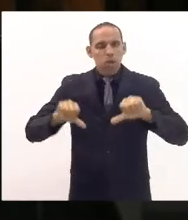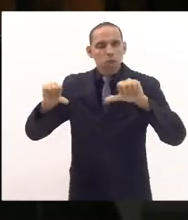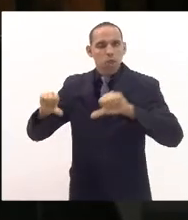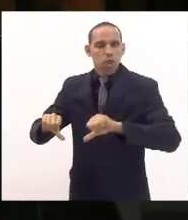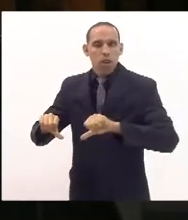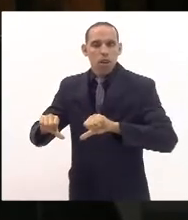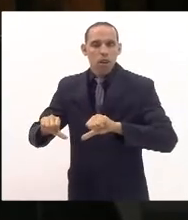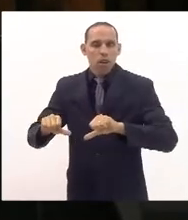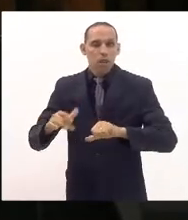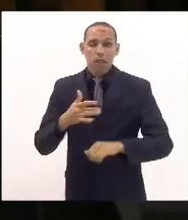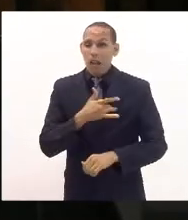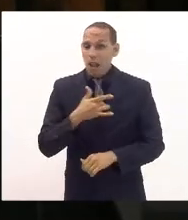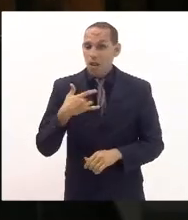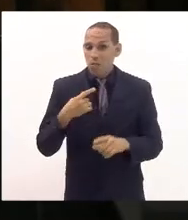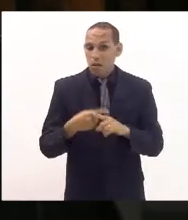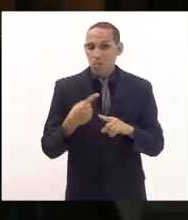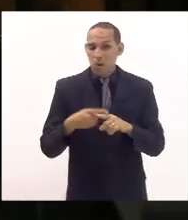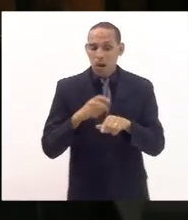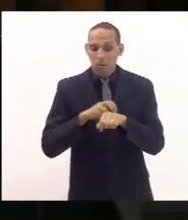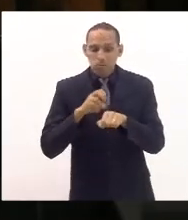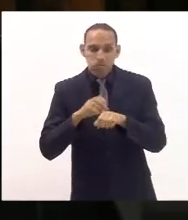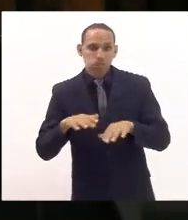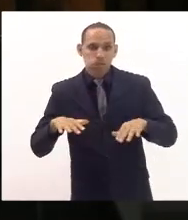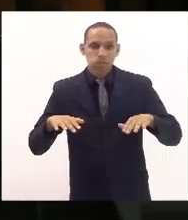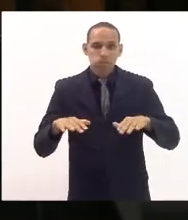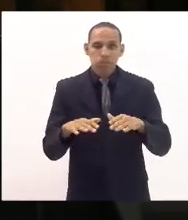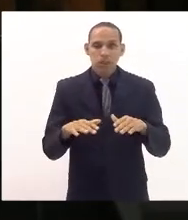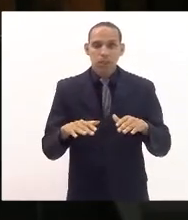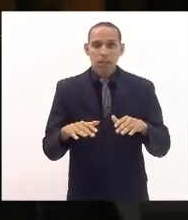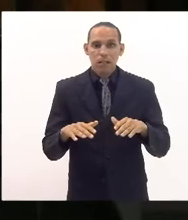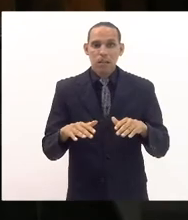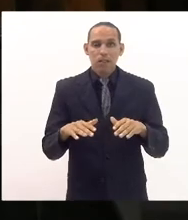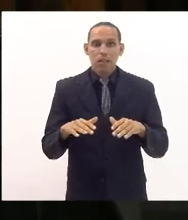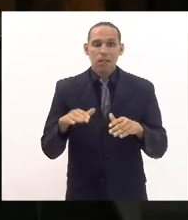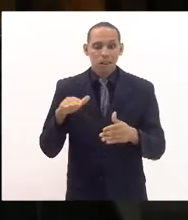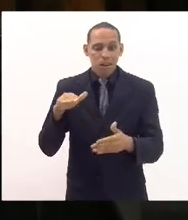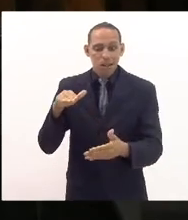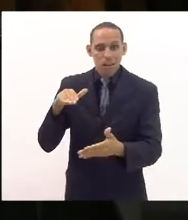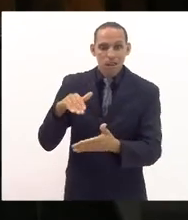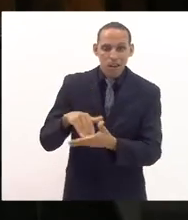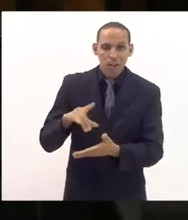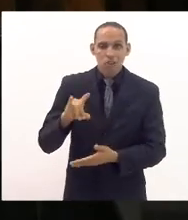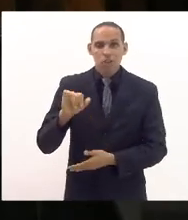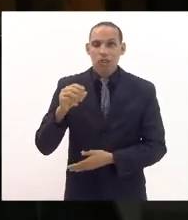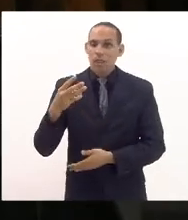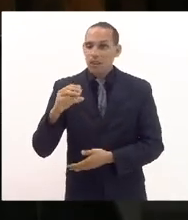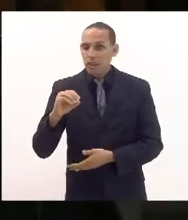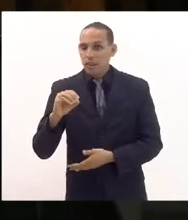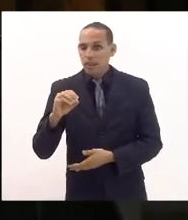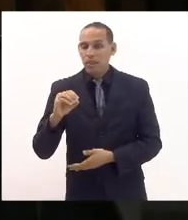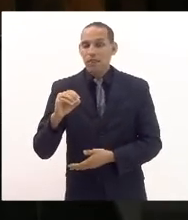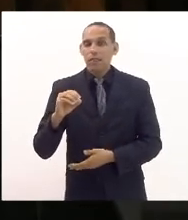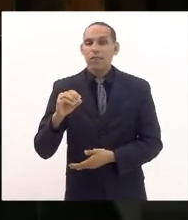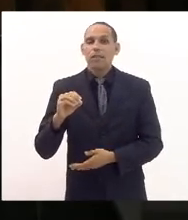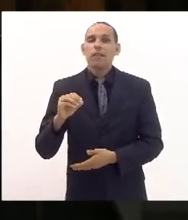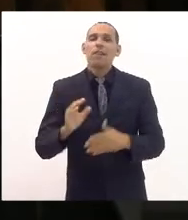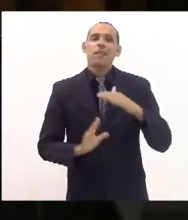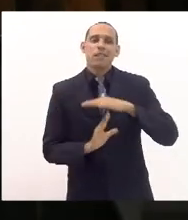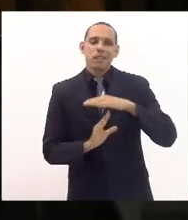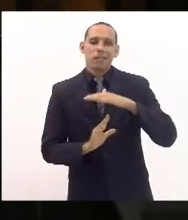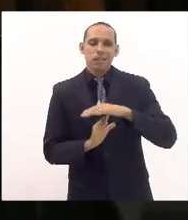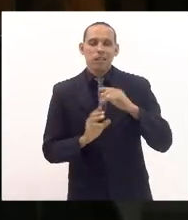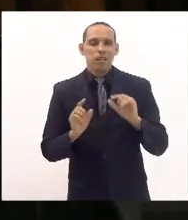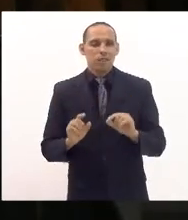da Saúde devido à pandemia que se distingue no dia trinta também ao limite do